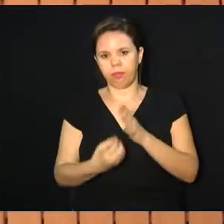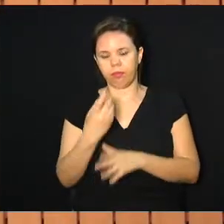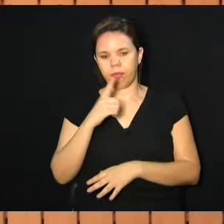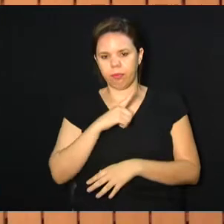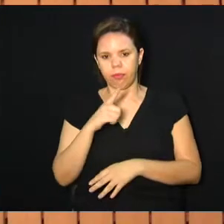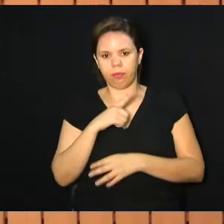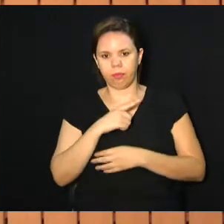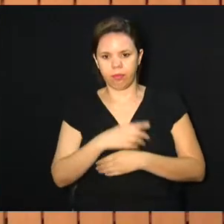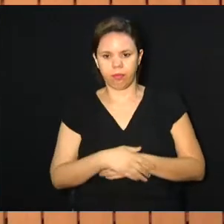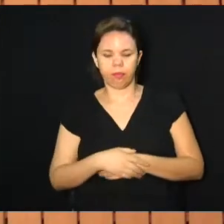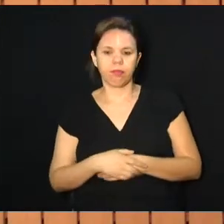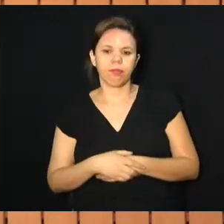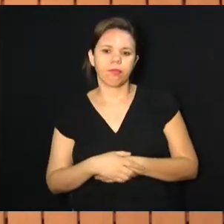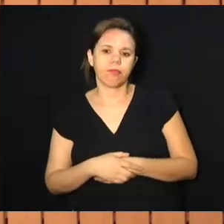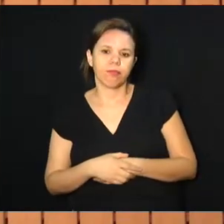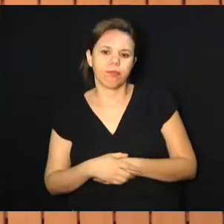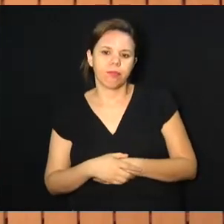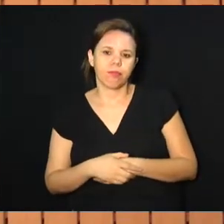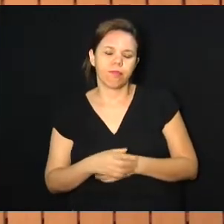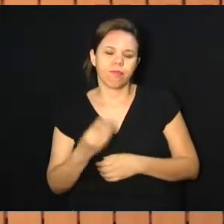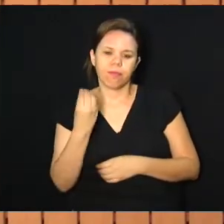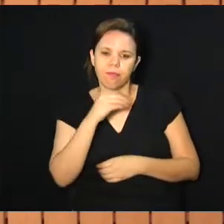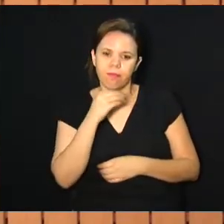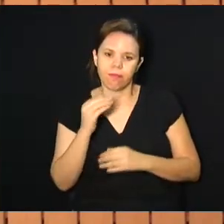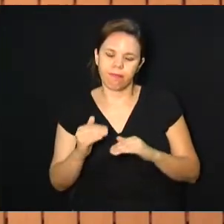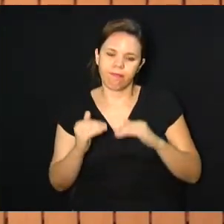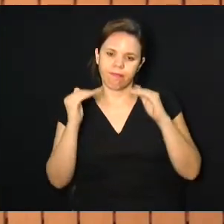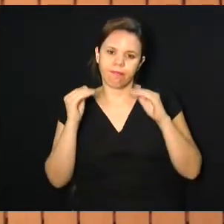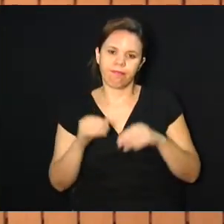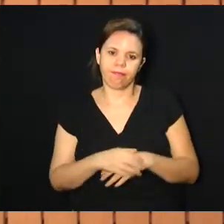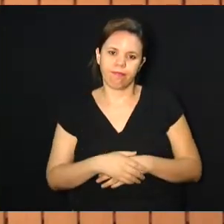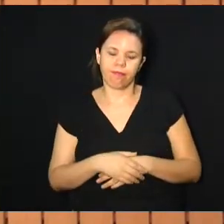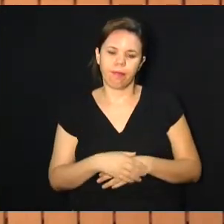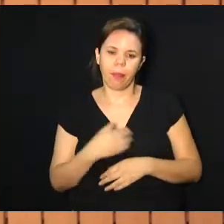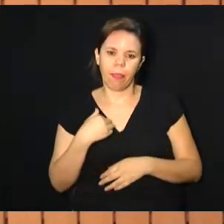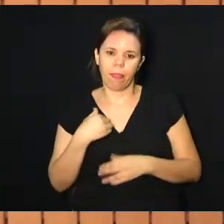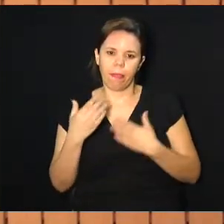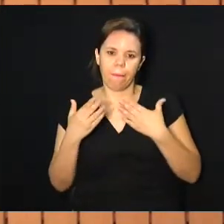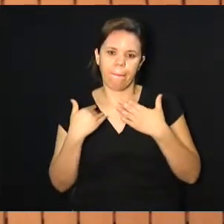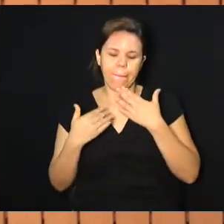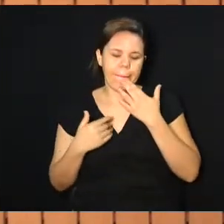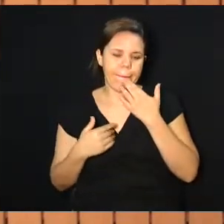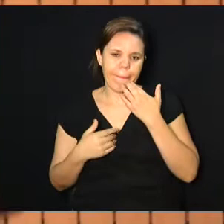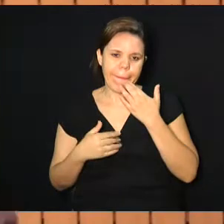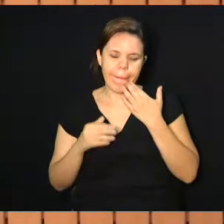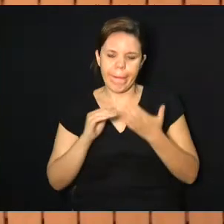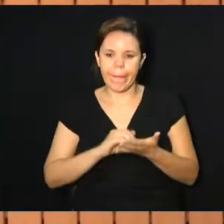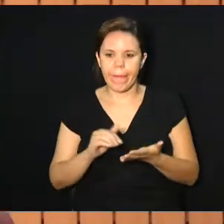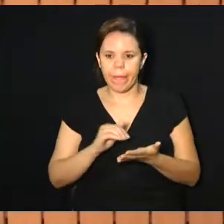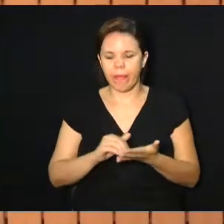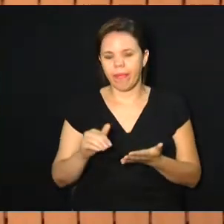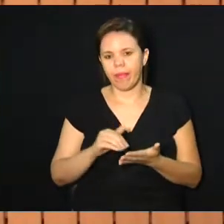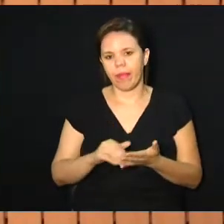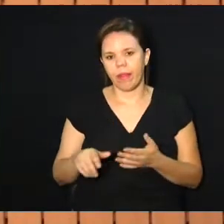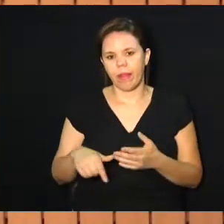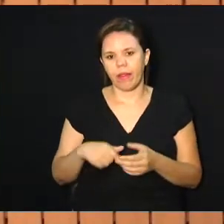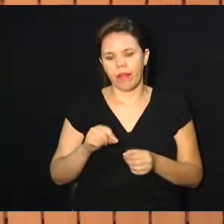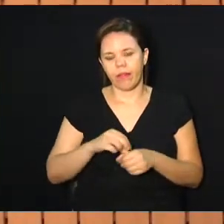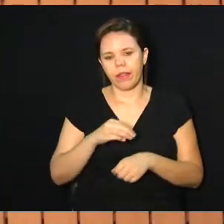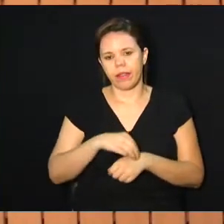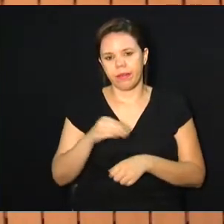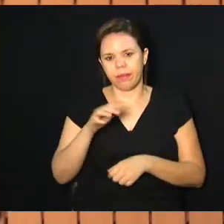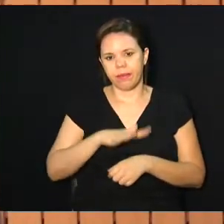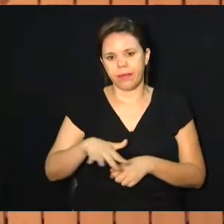menos um poder de barganha um pouco maior, né? E aí eu conversando com o secretário, né, que atua fez mestrado agora na